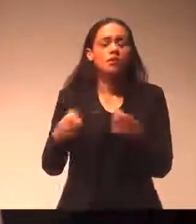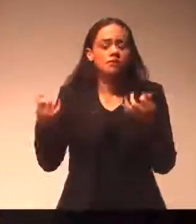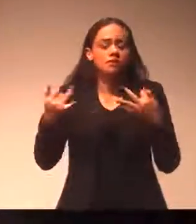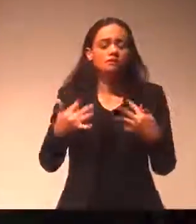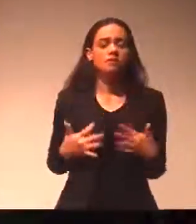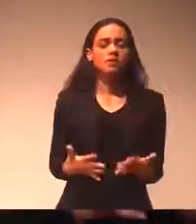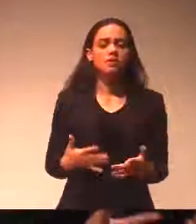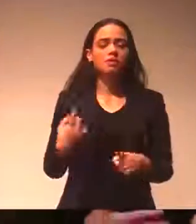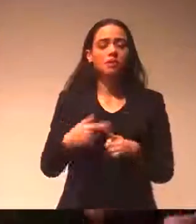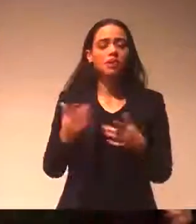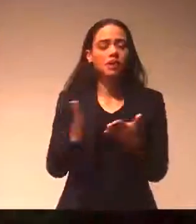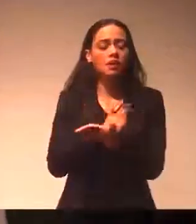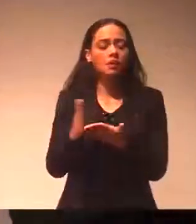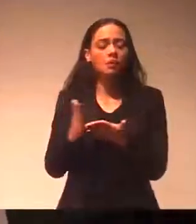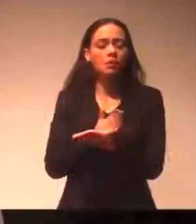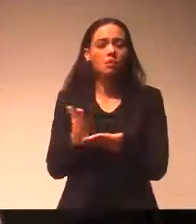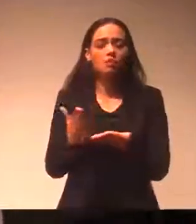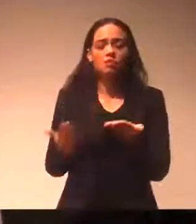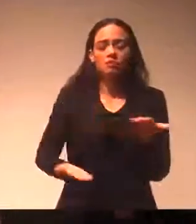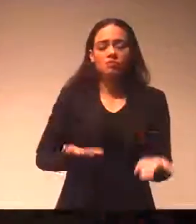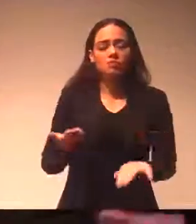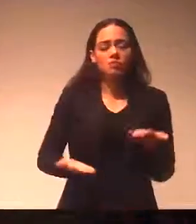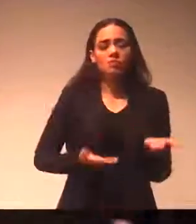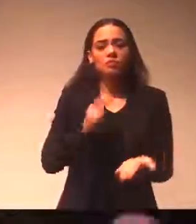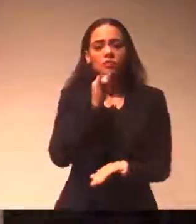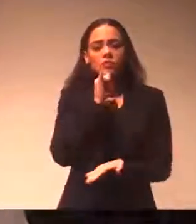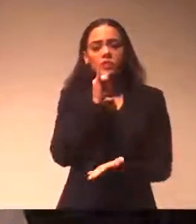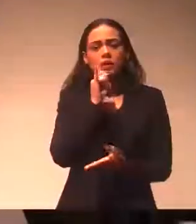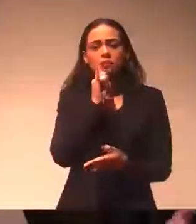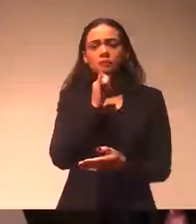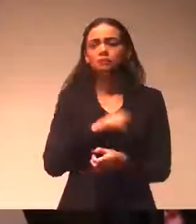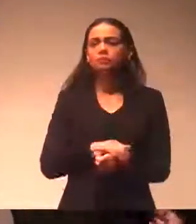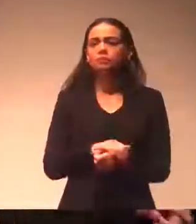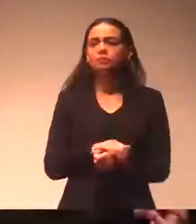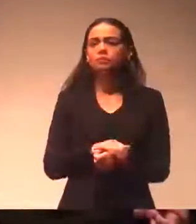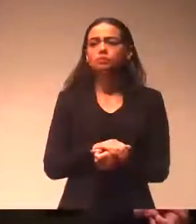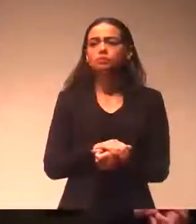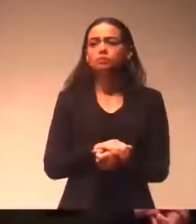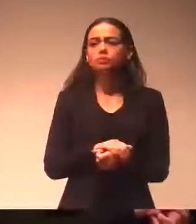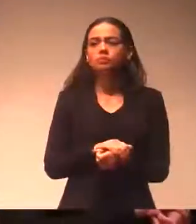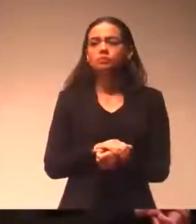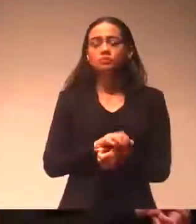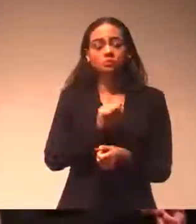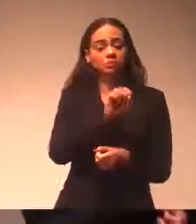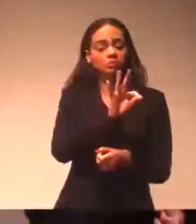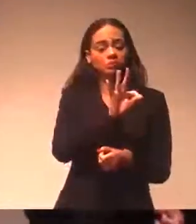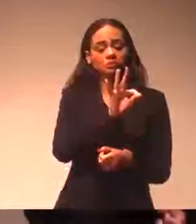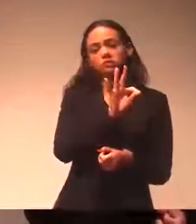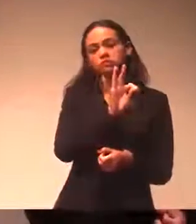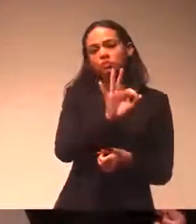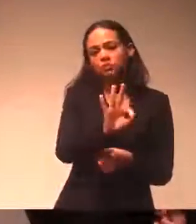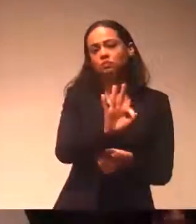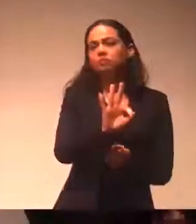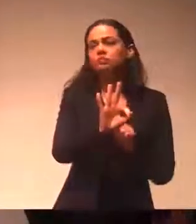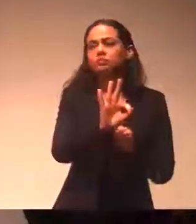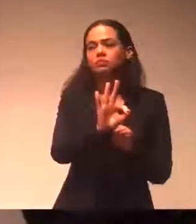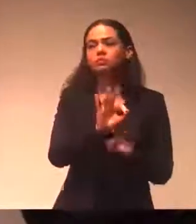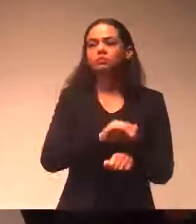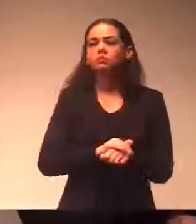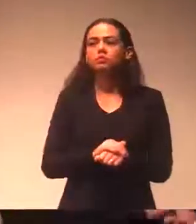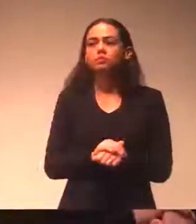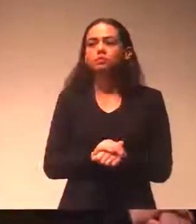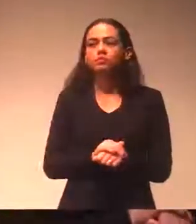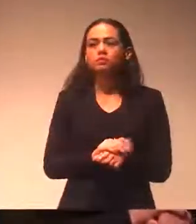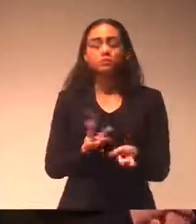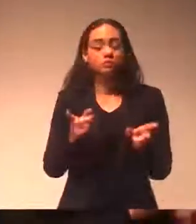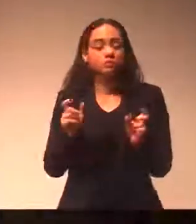todo serviço pode ser terceirizado. Tem um entendimento novíssimo agora no STF, mas esse entendimento novo, quando se olha